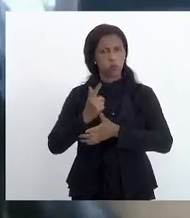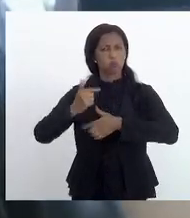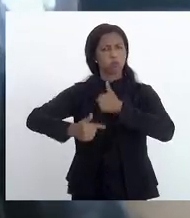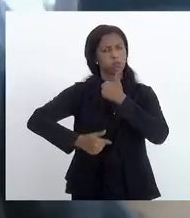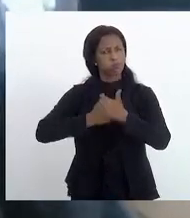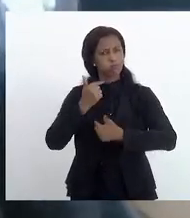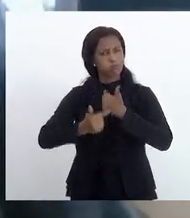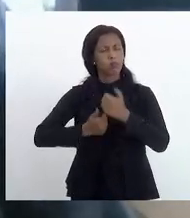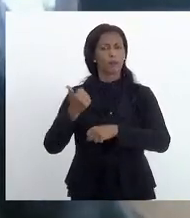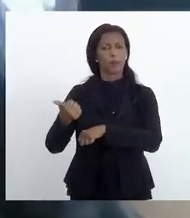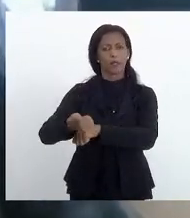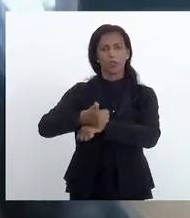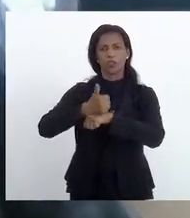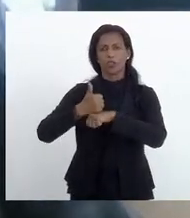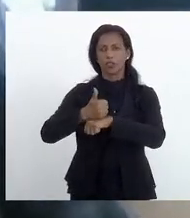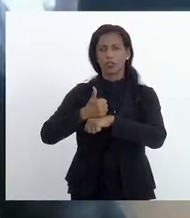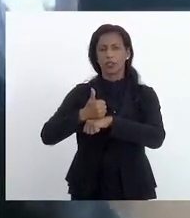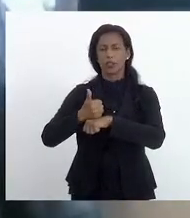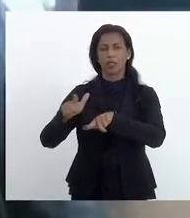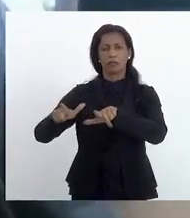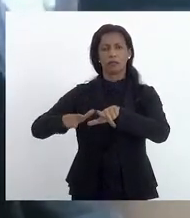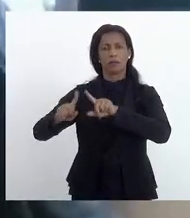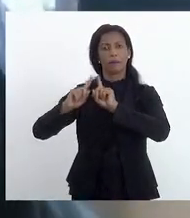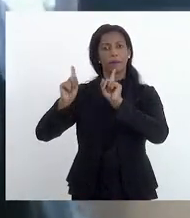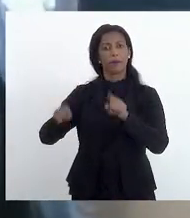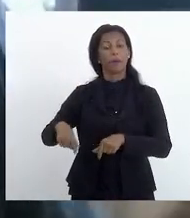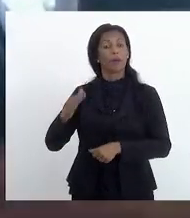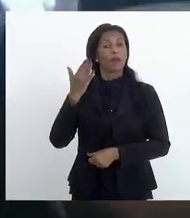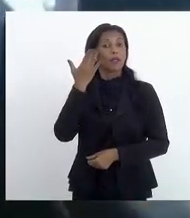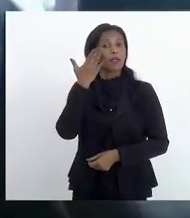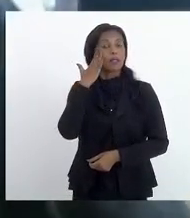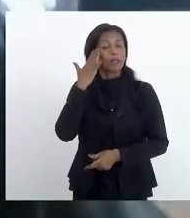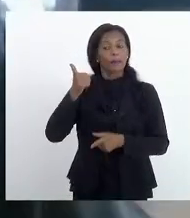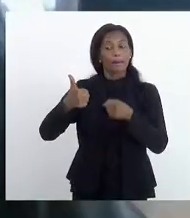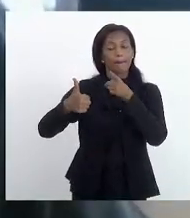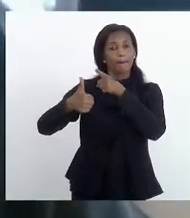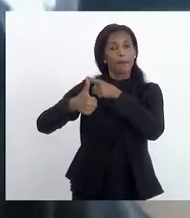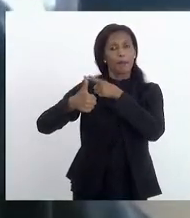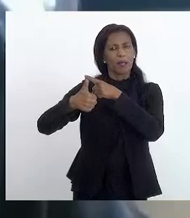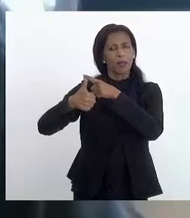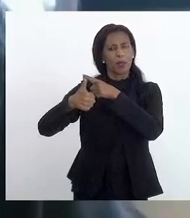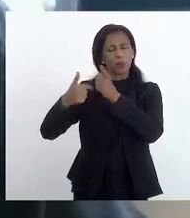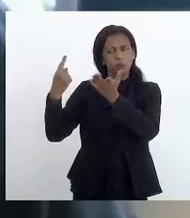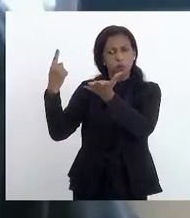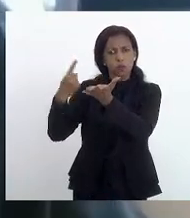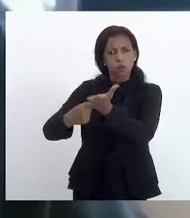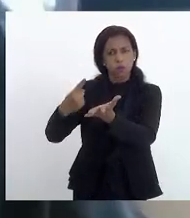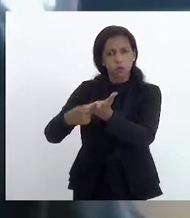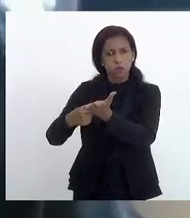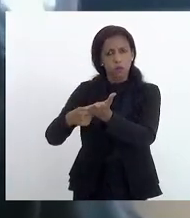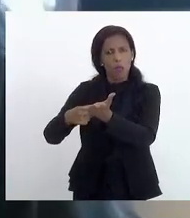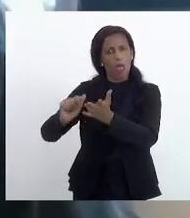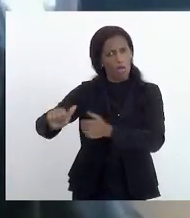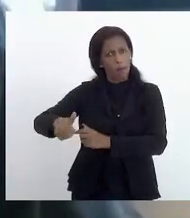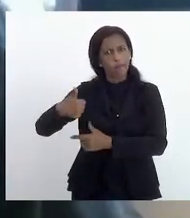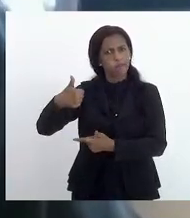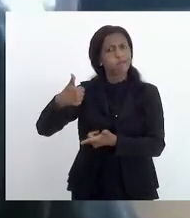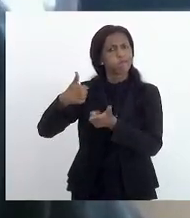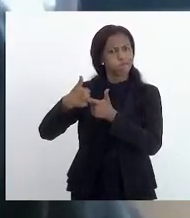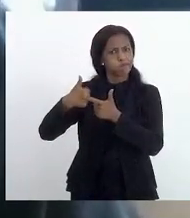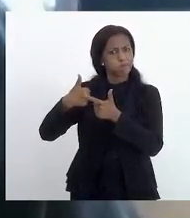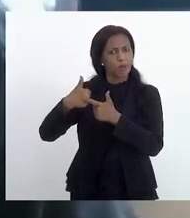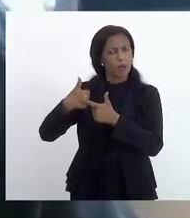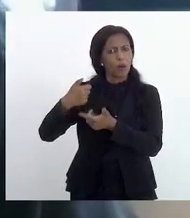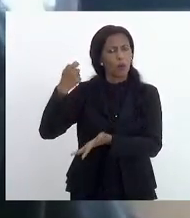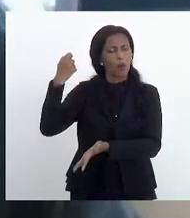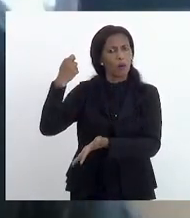pela dignidade do serviço público. Entendemos que esta primeira linha de acordo é positivo como uma linha